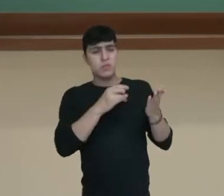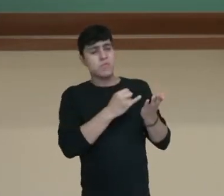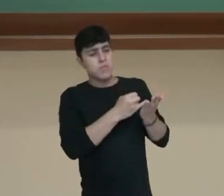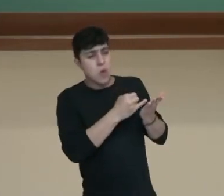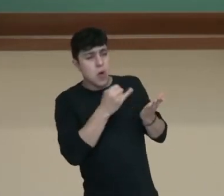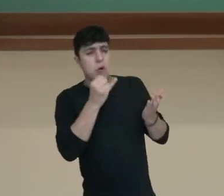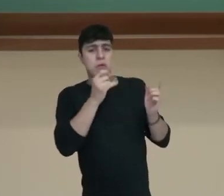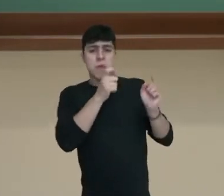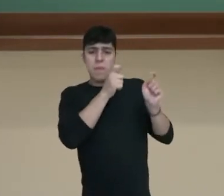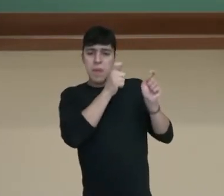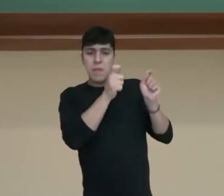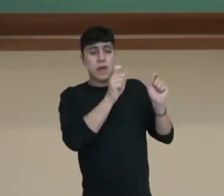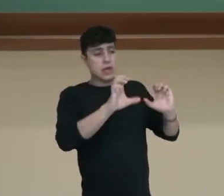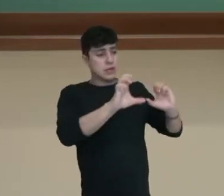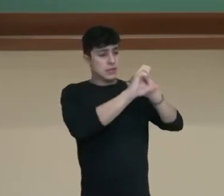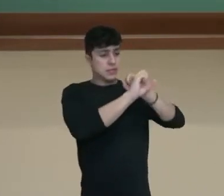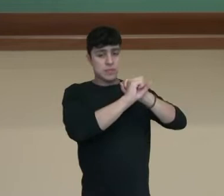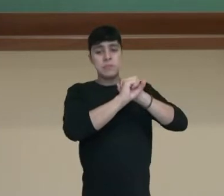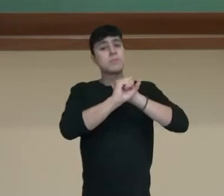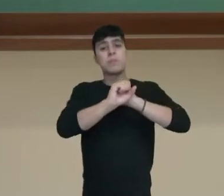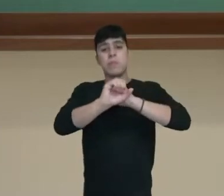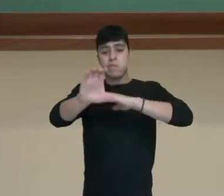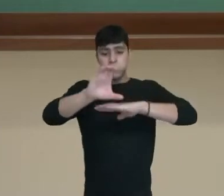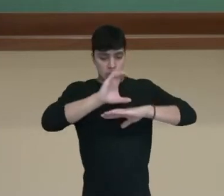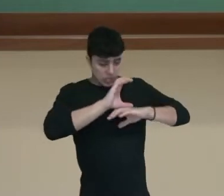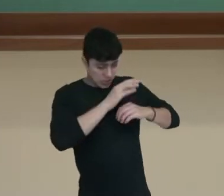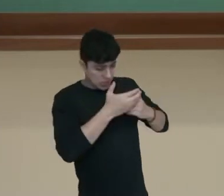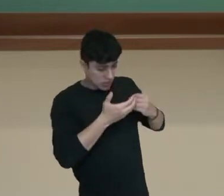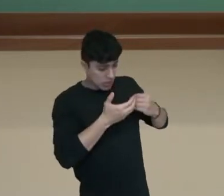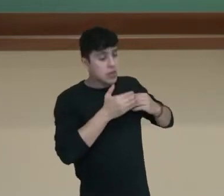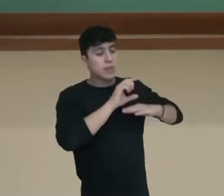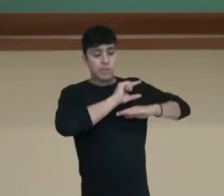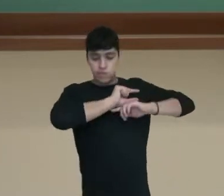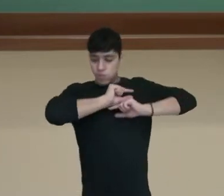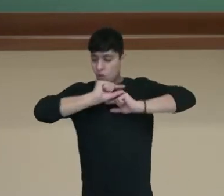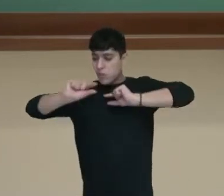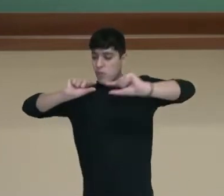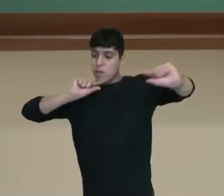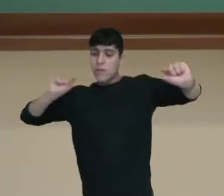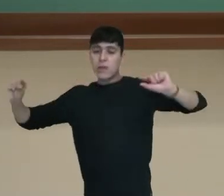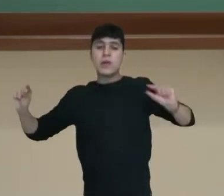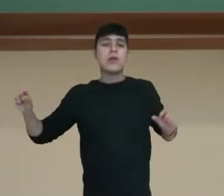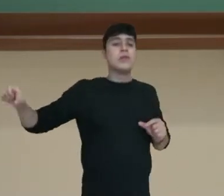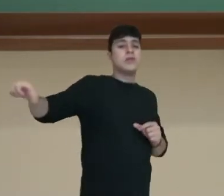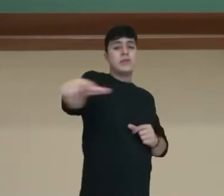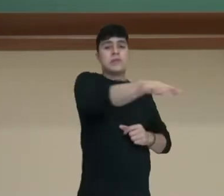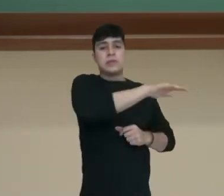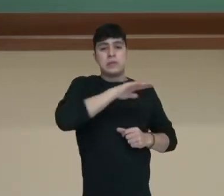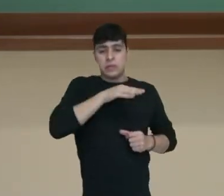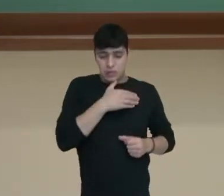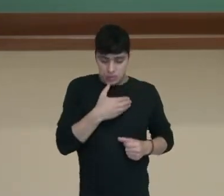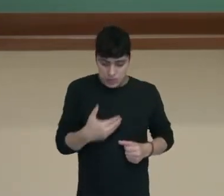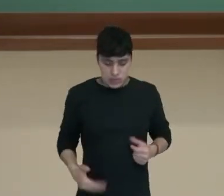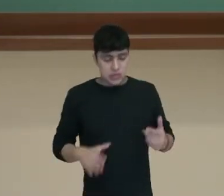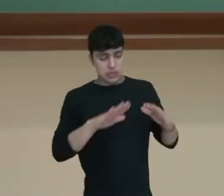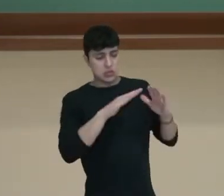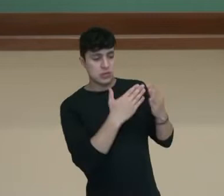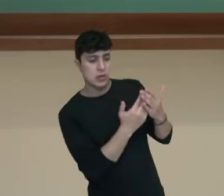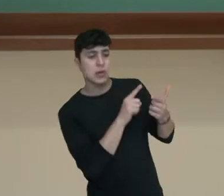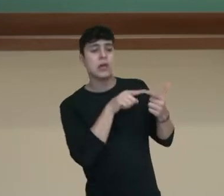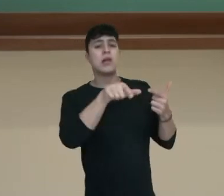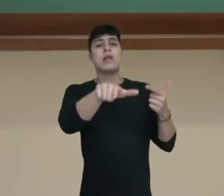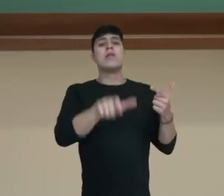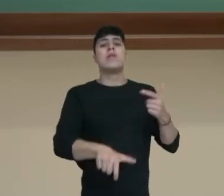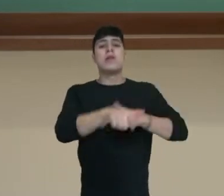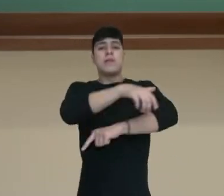impostos, eles mantêm o Estado, né? E o Estado mantém os espaços públicos, como as escolas, como as praças,